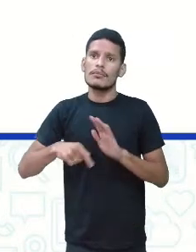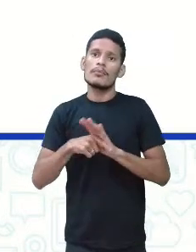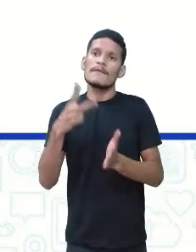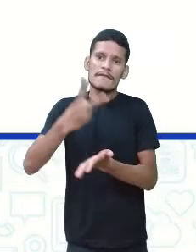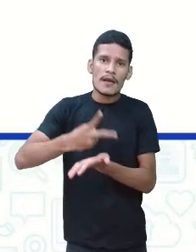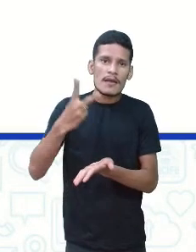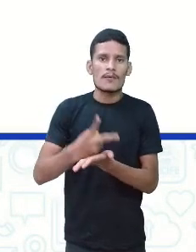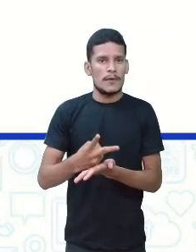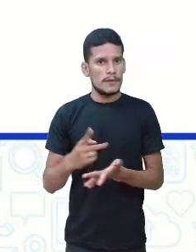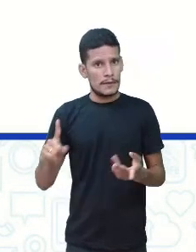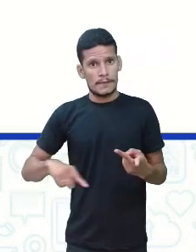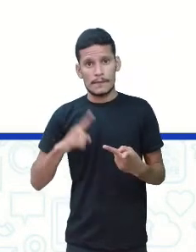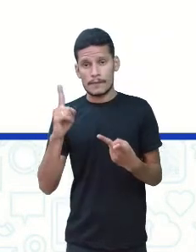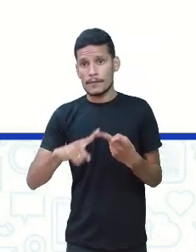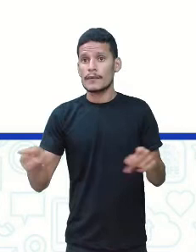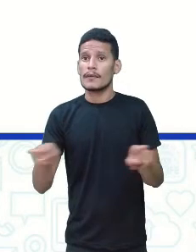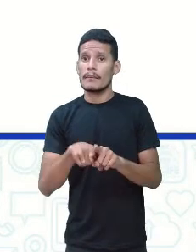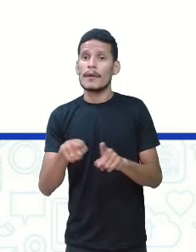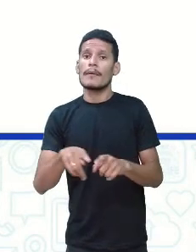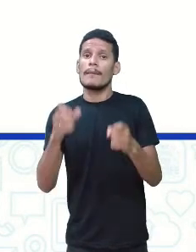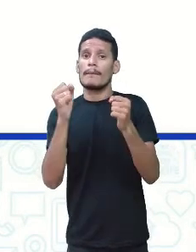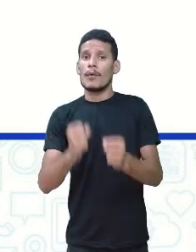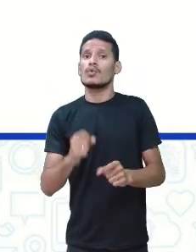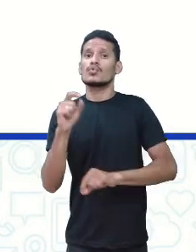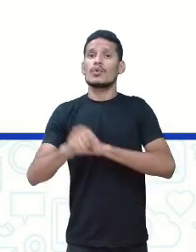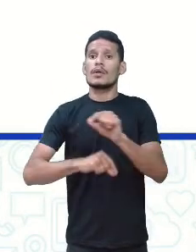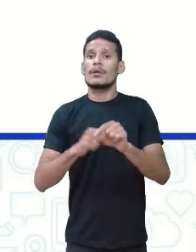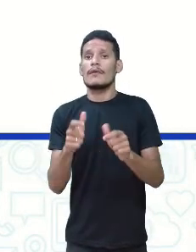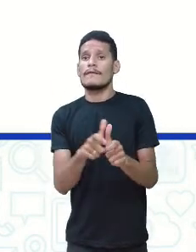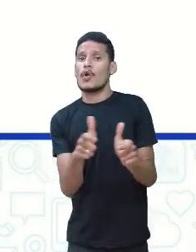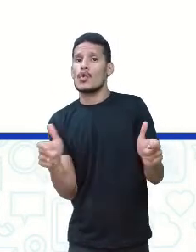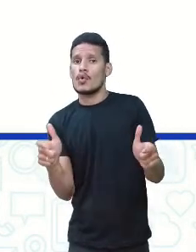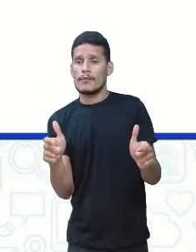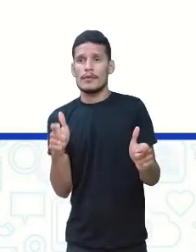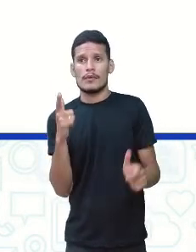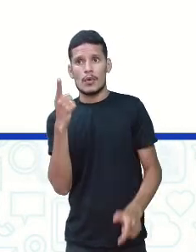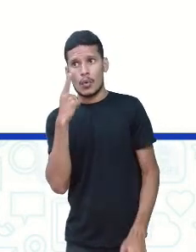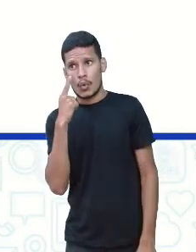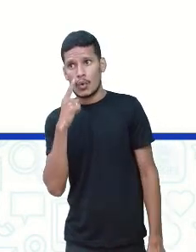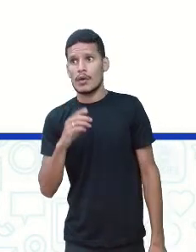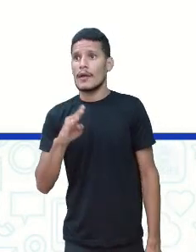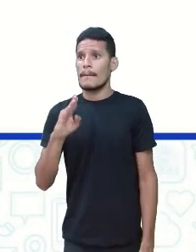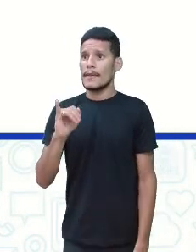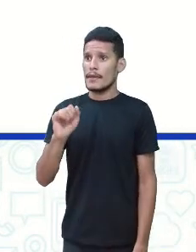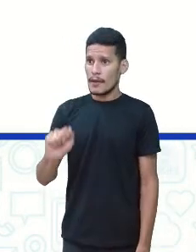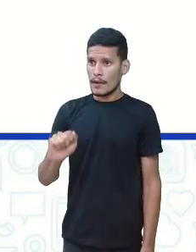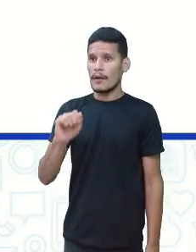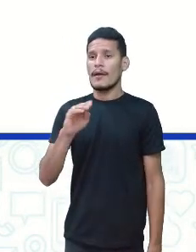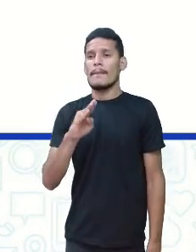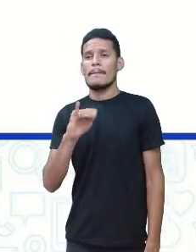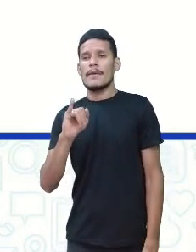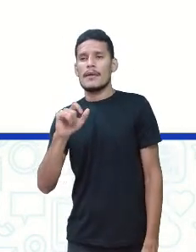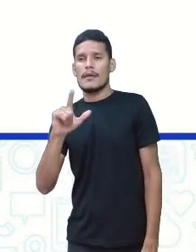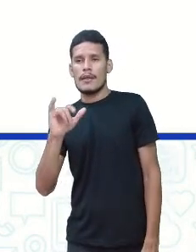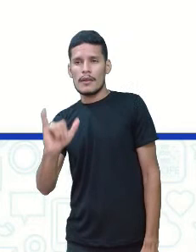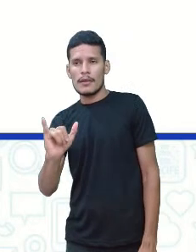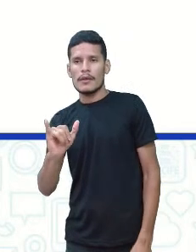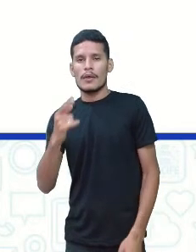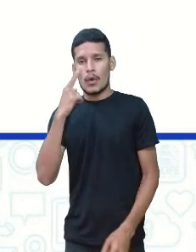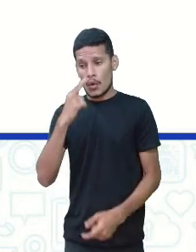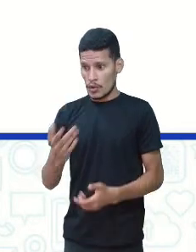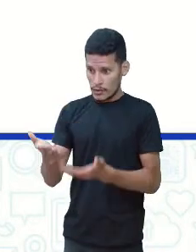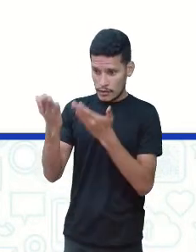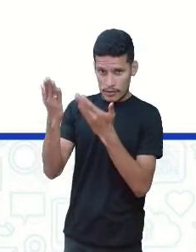frequência. Ou eu posso aumentar o volume, né? Bia e Billy estão